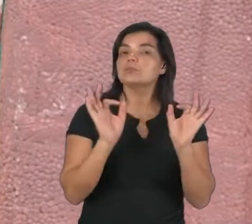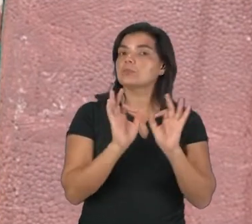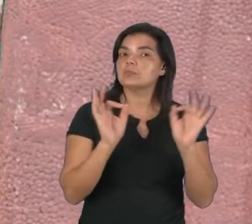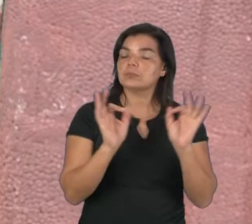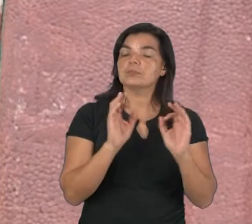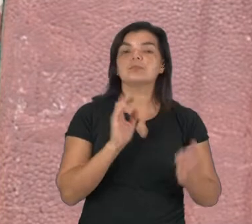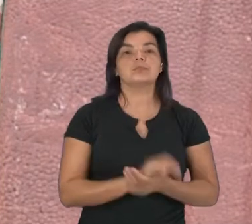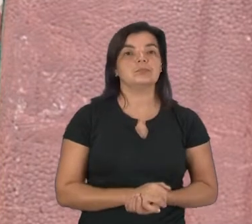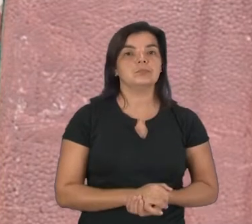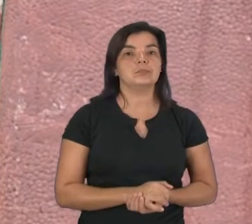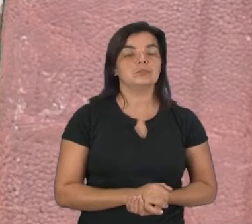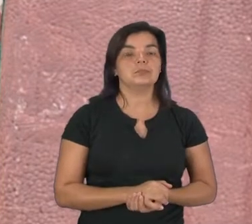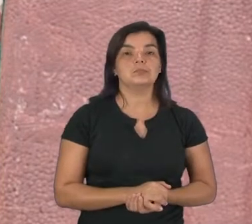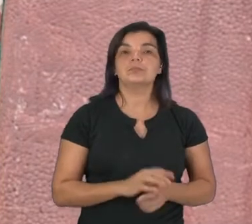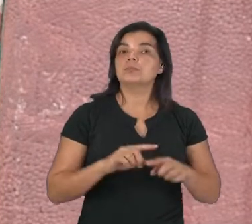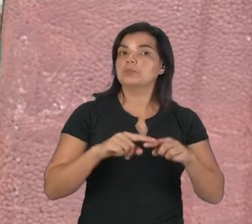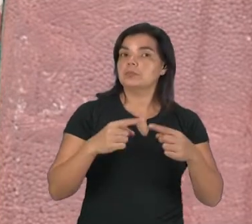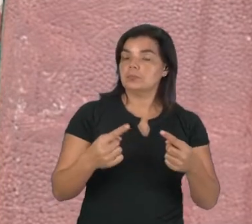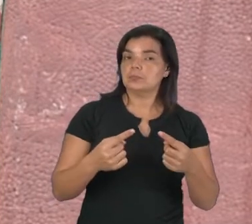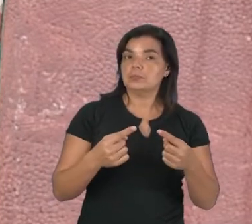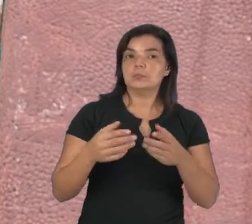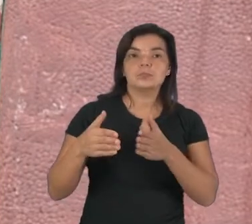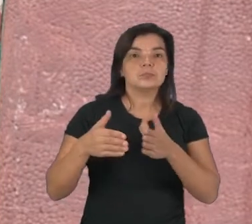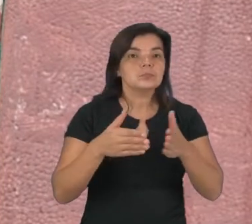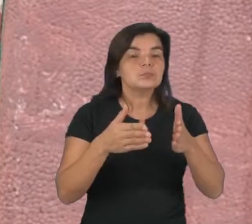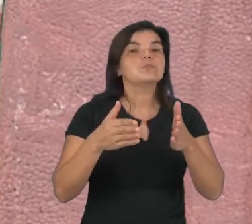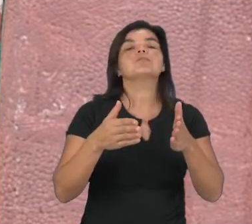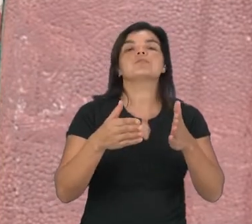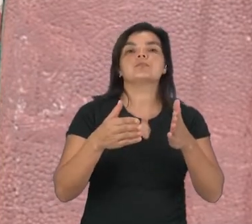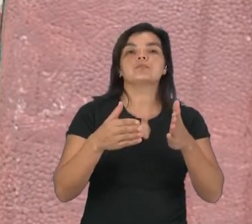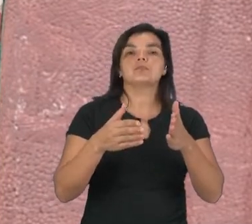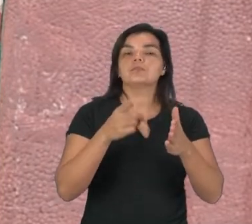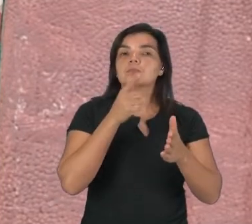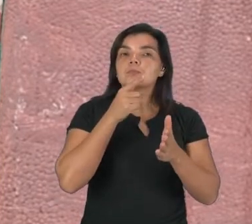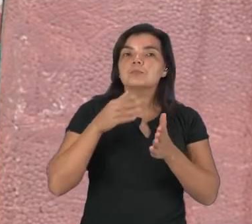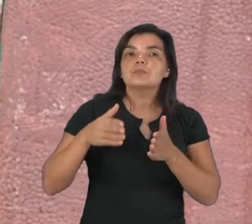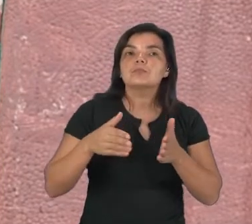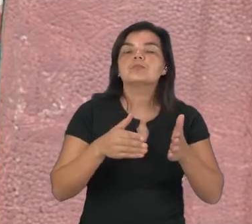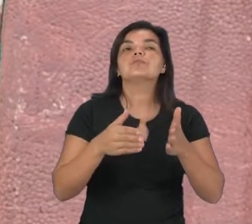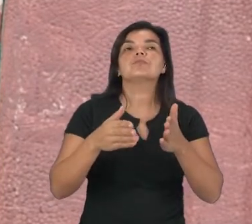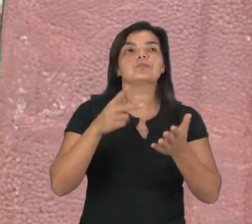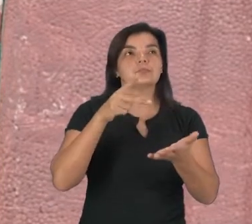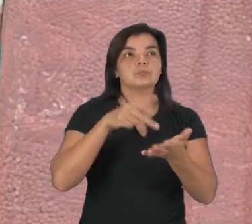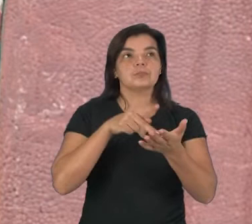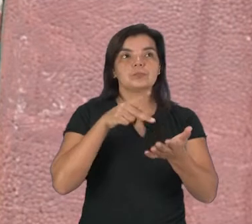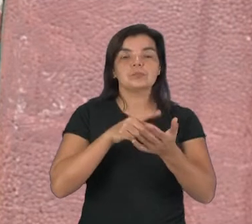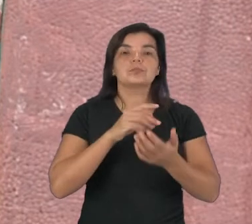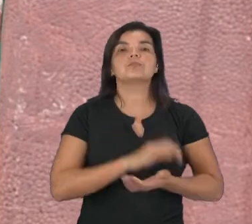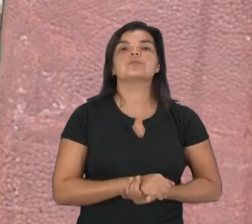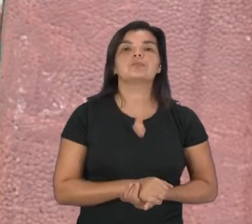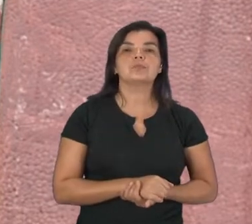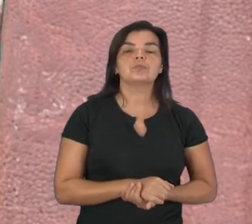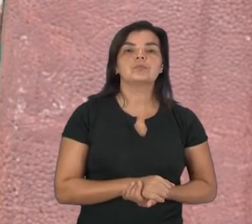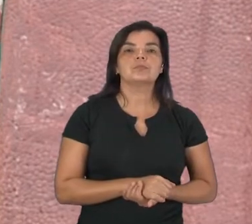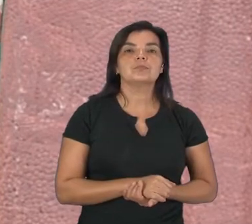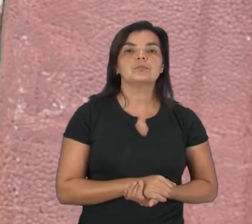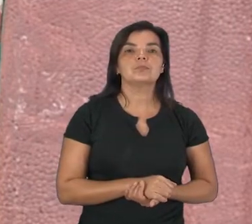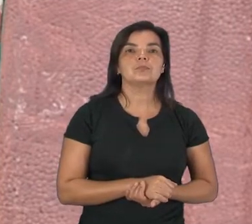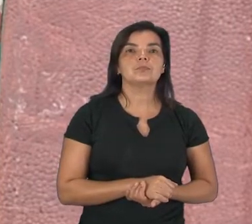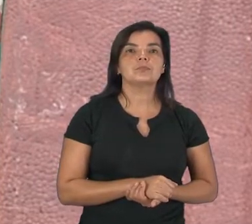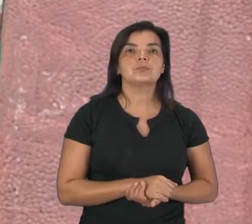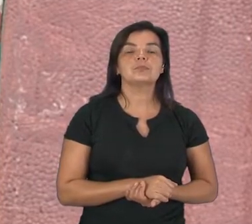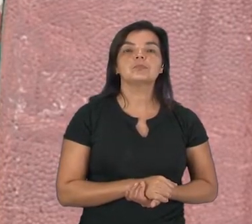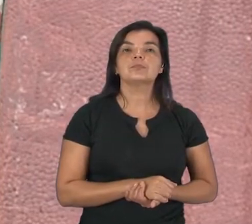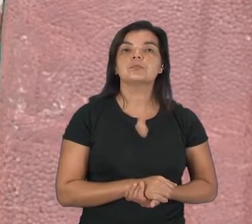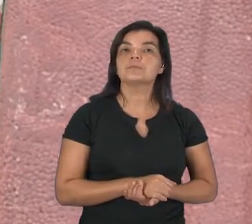é? Era para ela ter seguido. Ela ia passar por um rio, não é mesmo? Ela ia passar por este rio